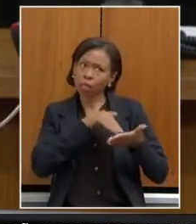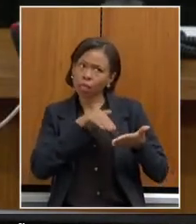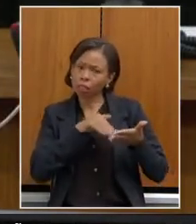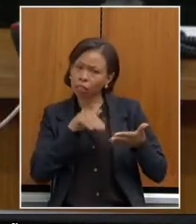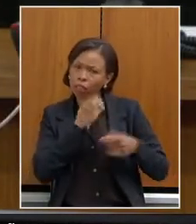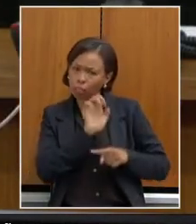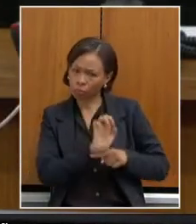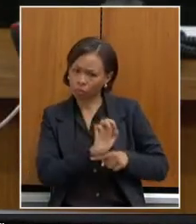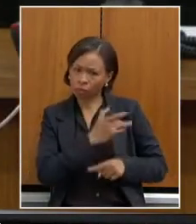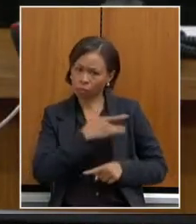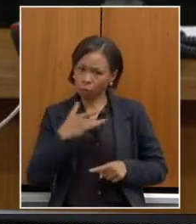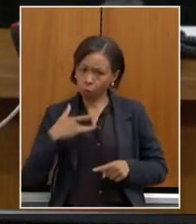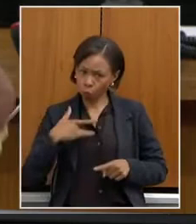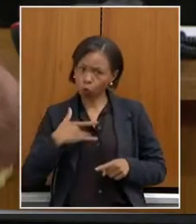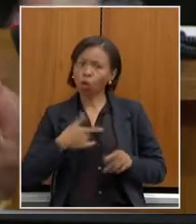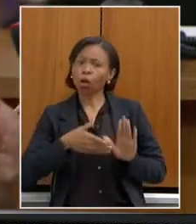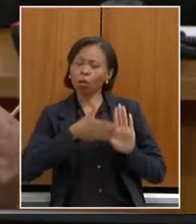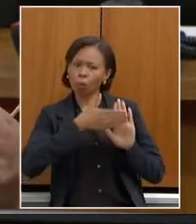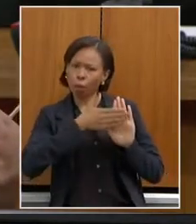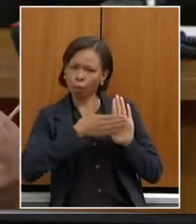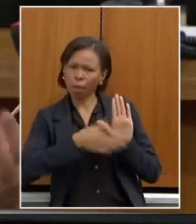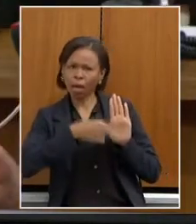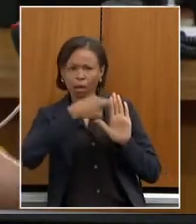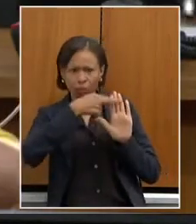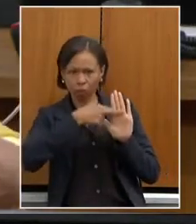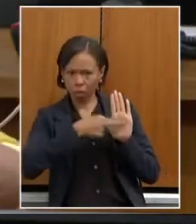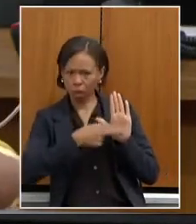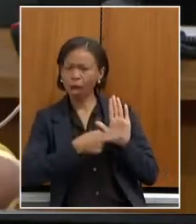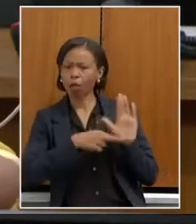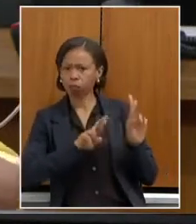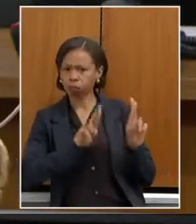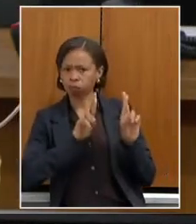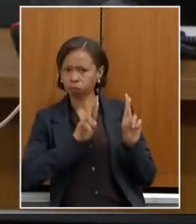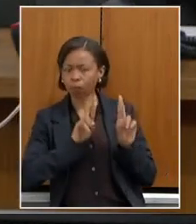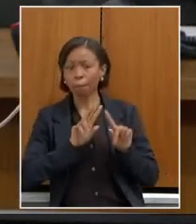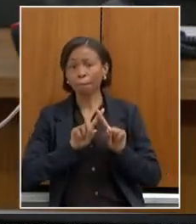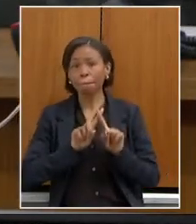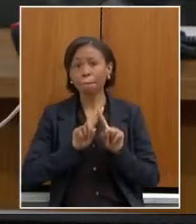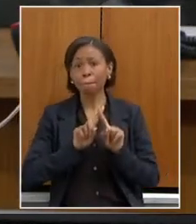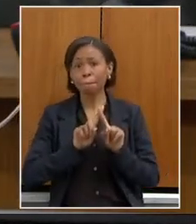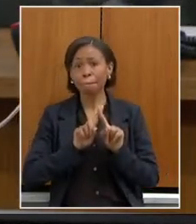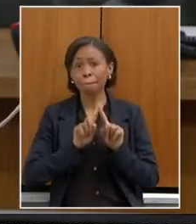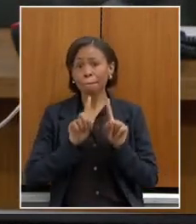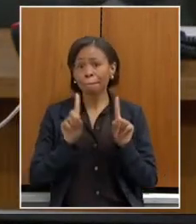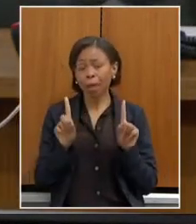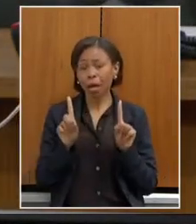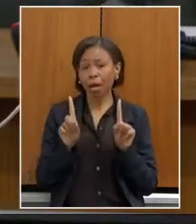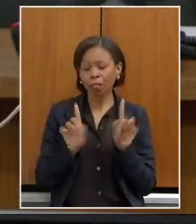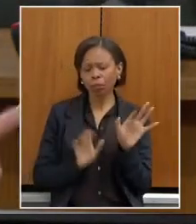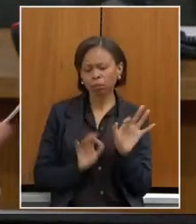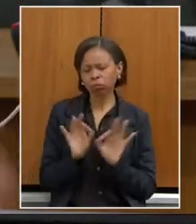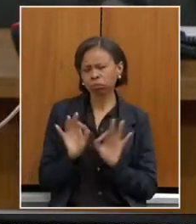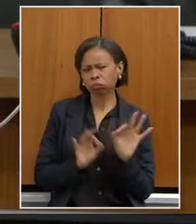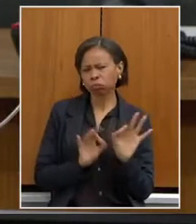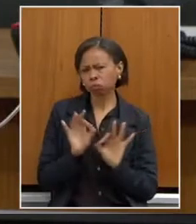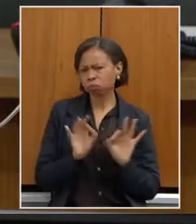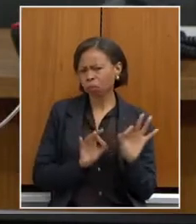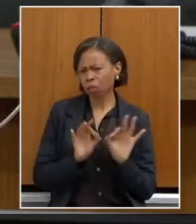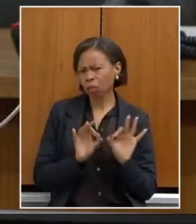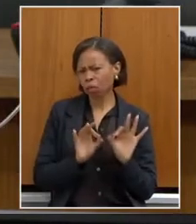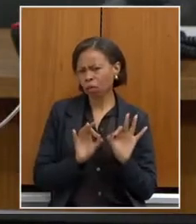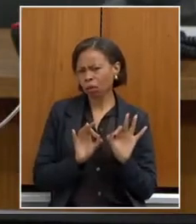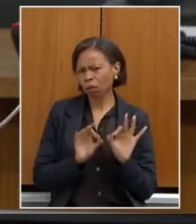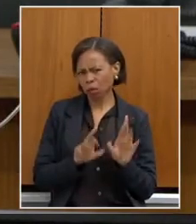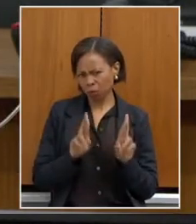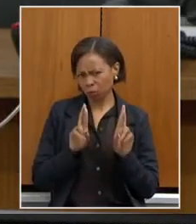parte dos protocolos da elaboração dos protocolos mas a operacionalização disso me parece que ficaria